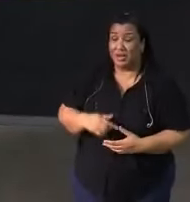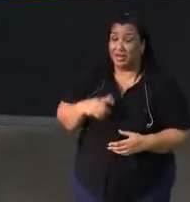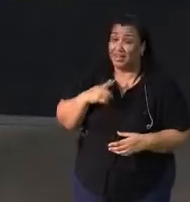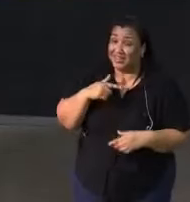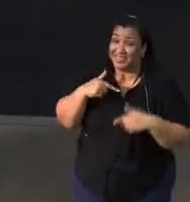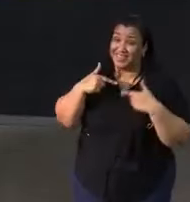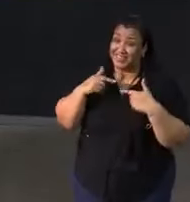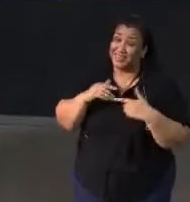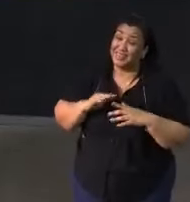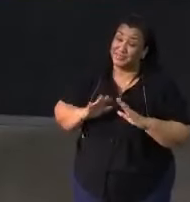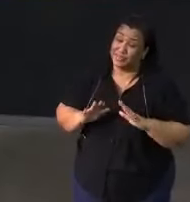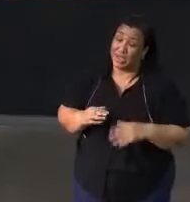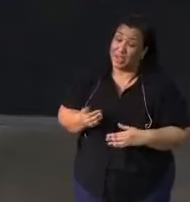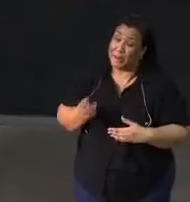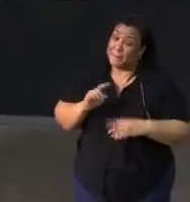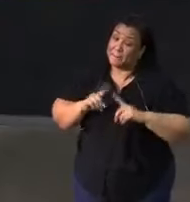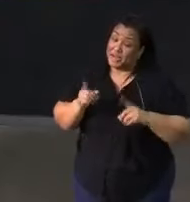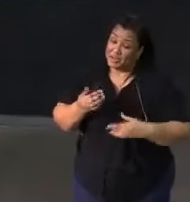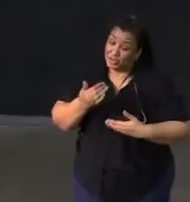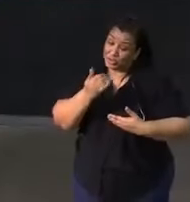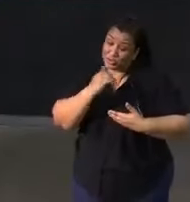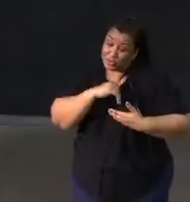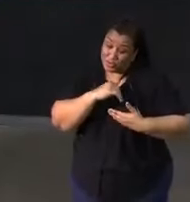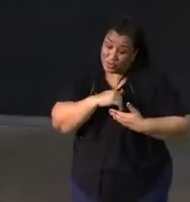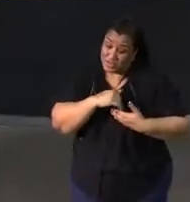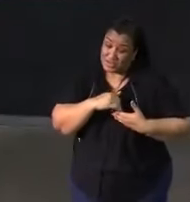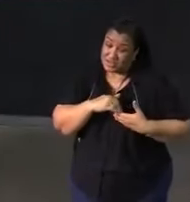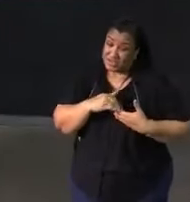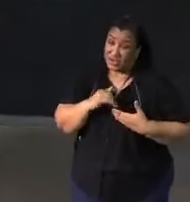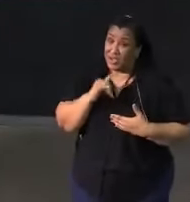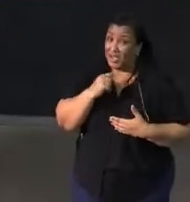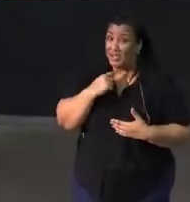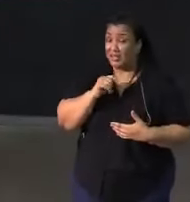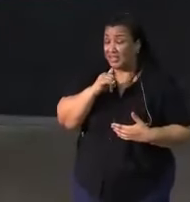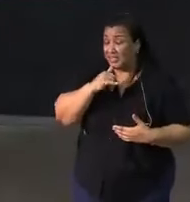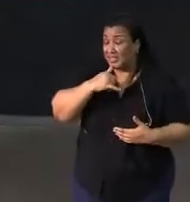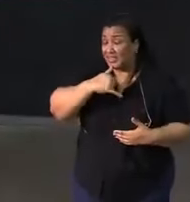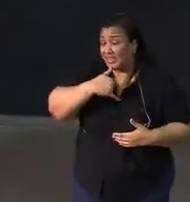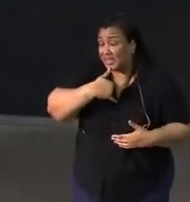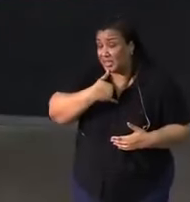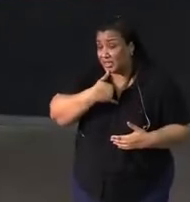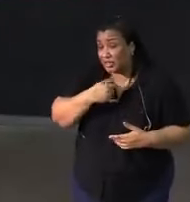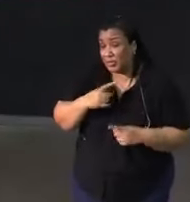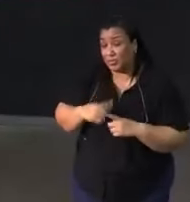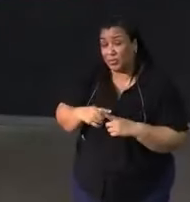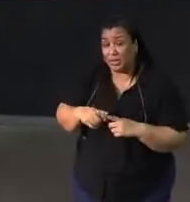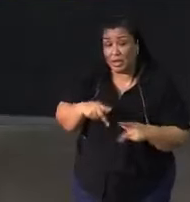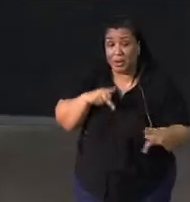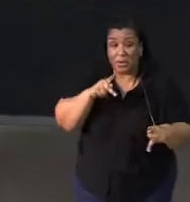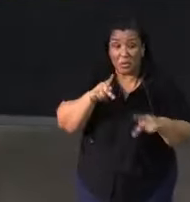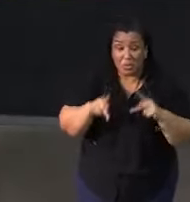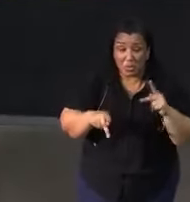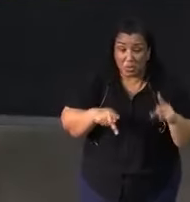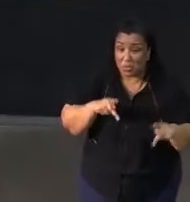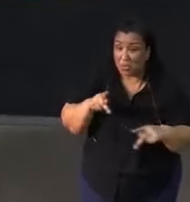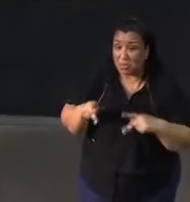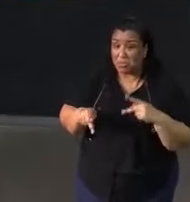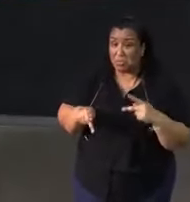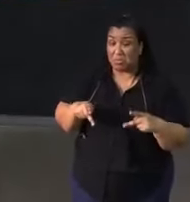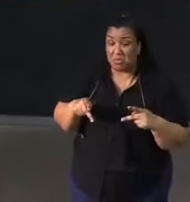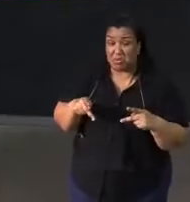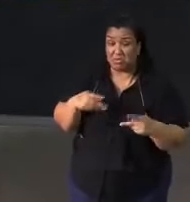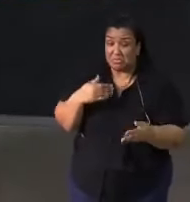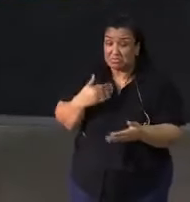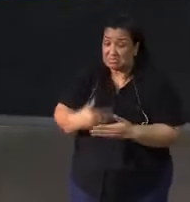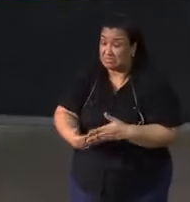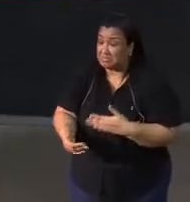triste. Por quê? Porque os próprios já perceberam que o povo não quer saber de proposta, não